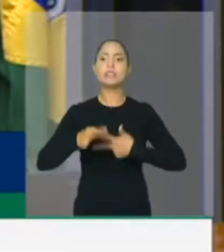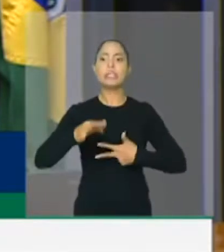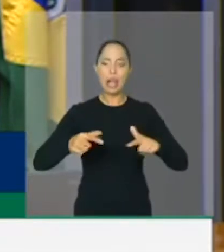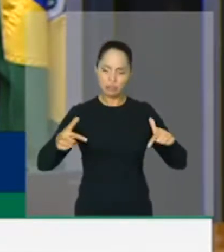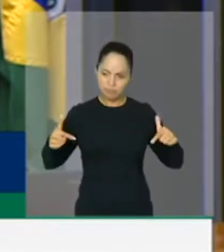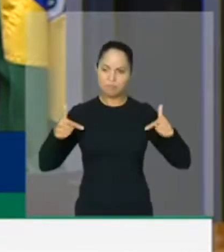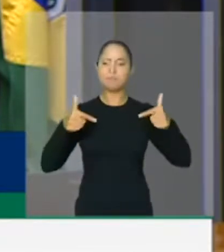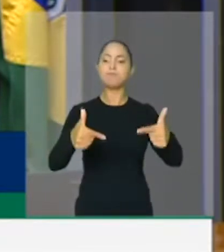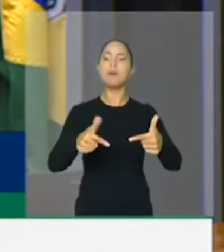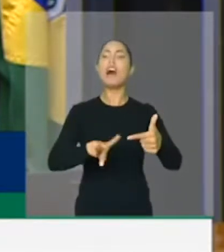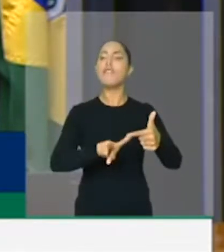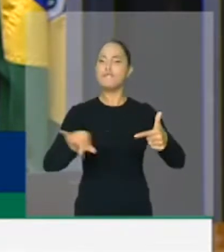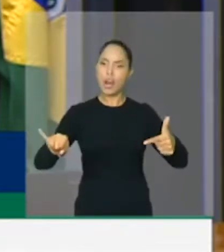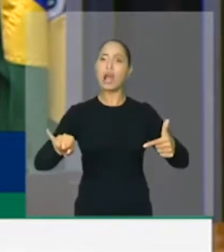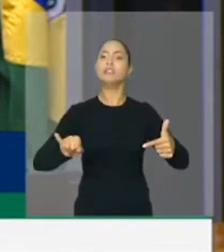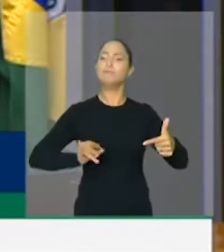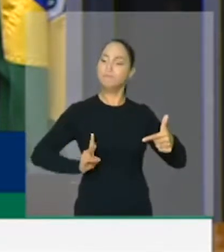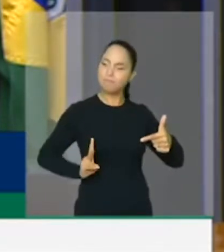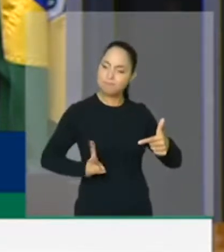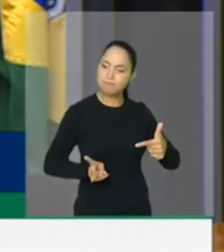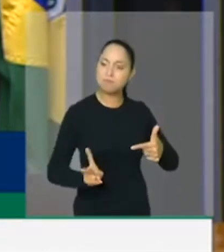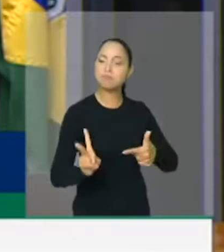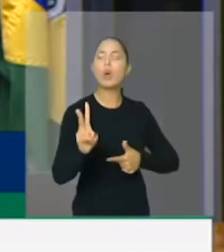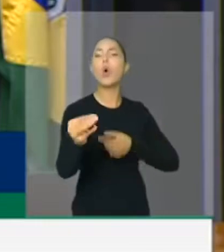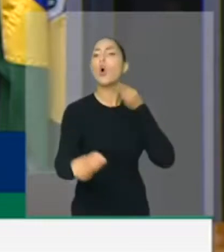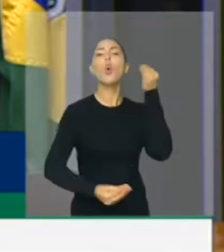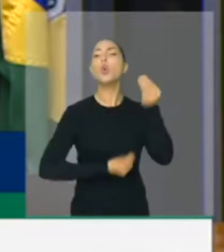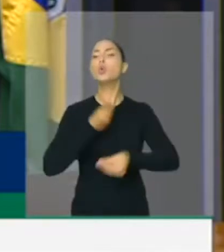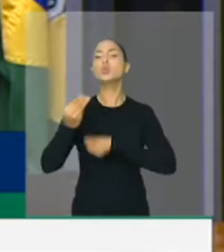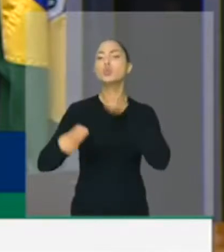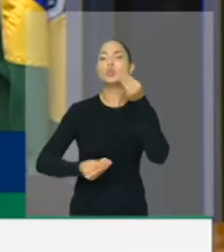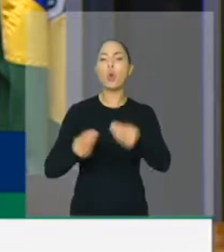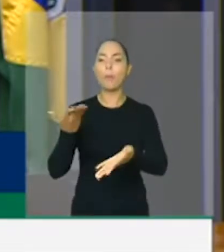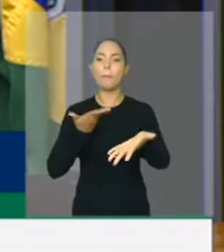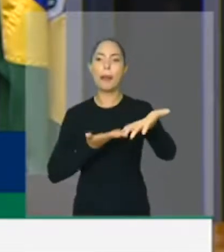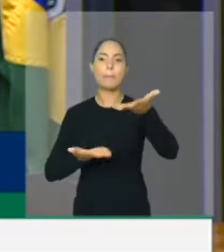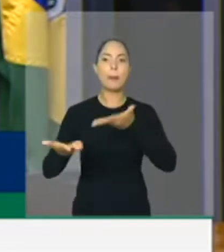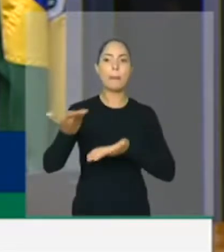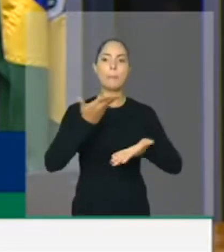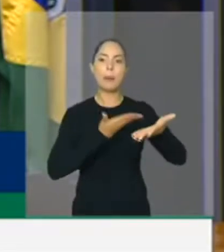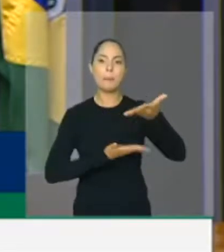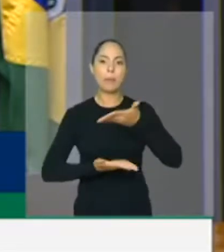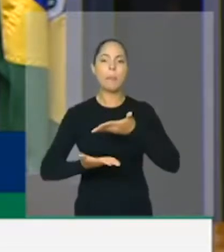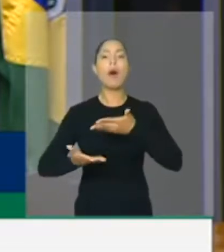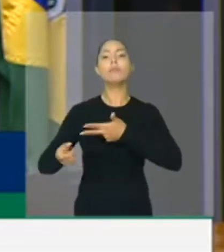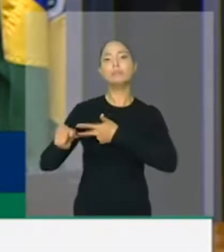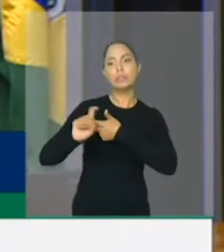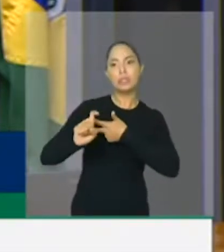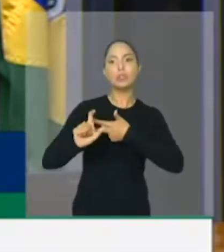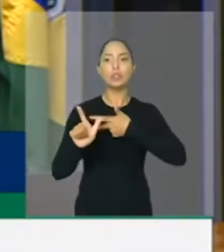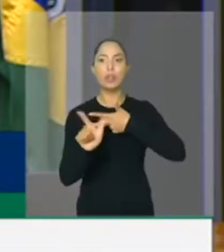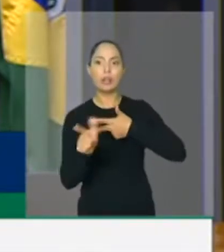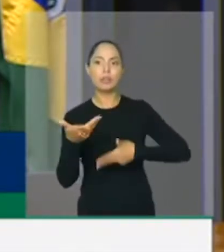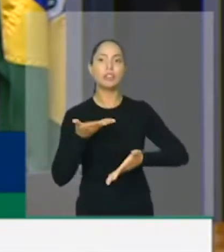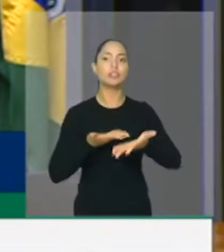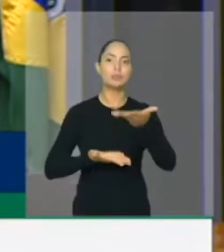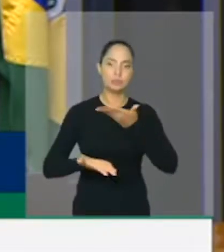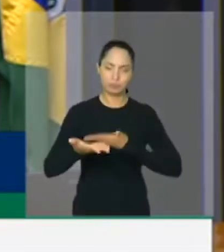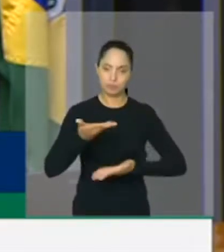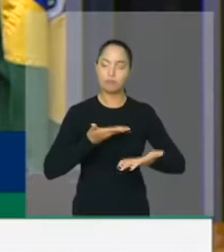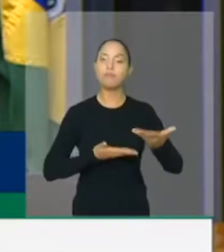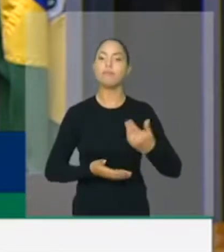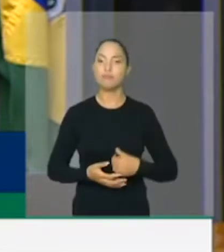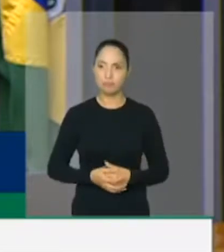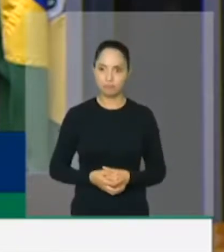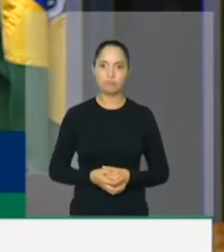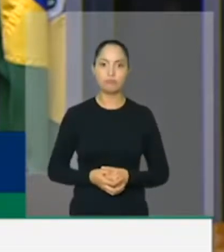atuará sempre em harmonia com os poderes executivo e legislativo. É dizer, sem